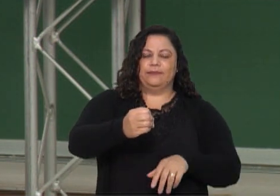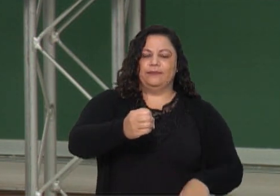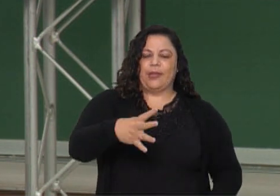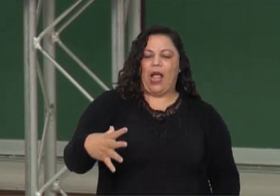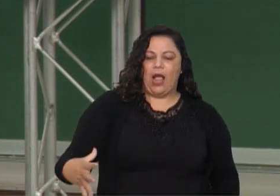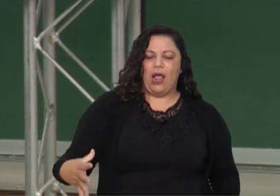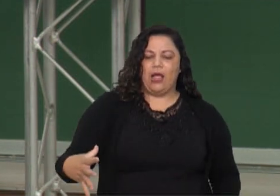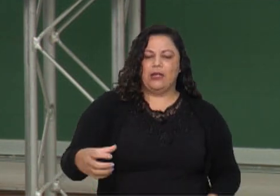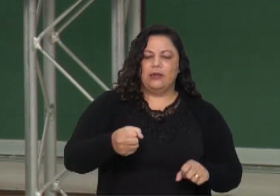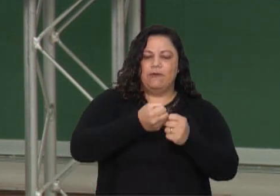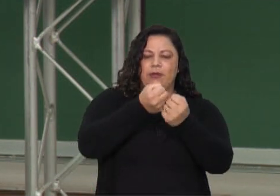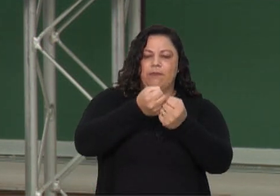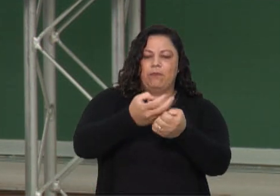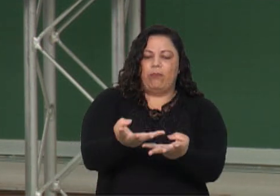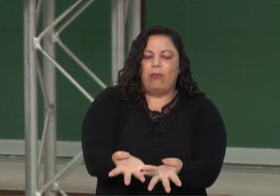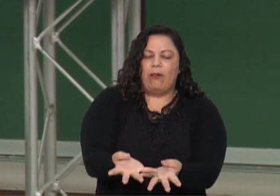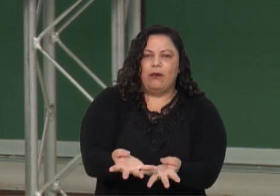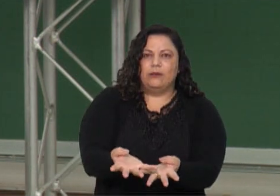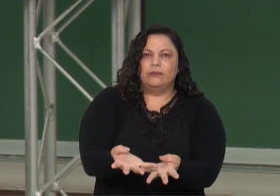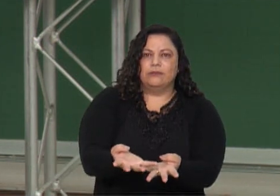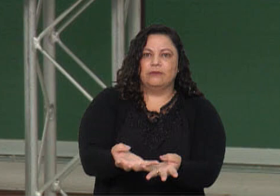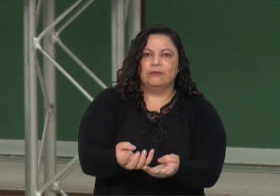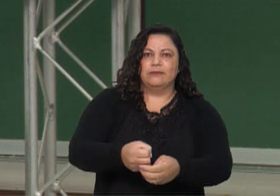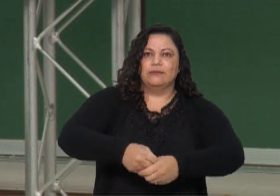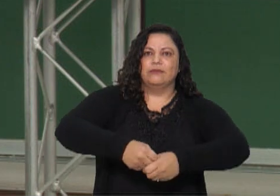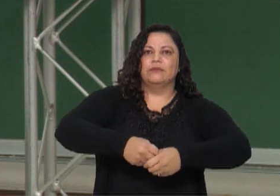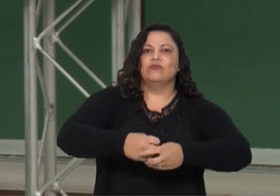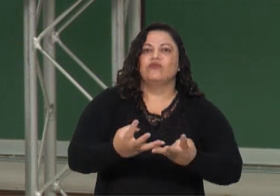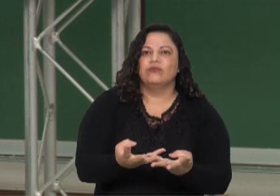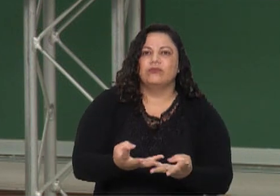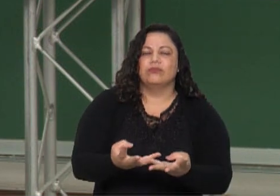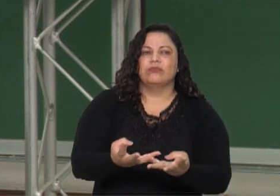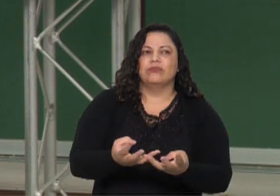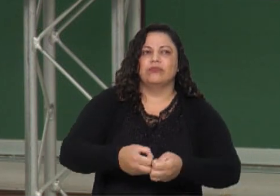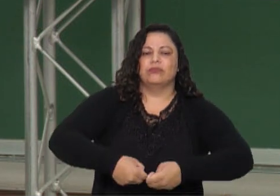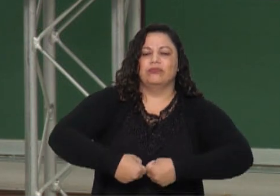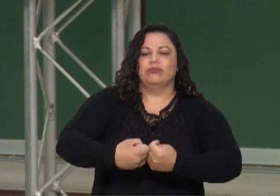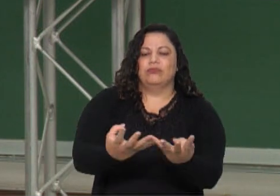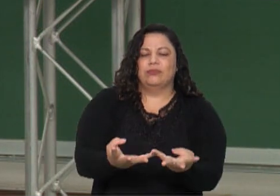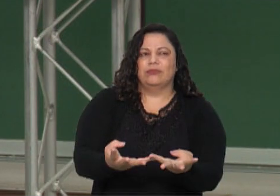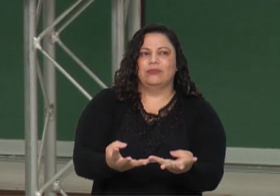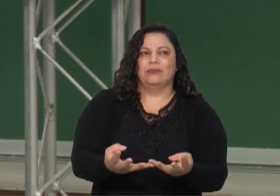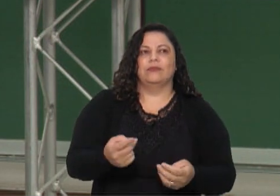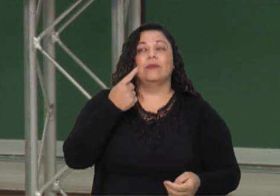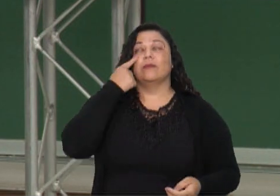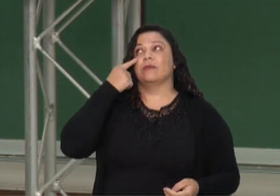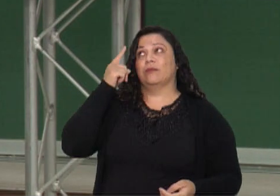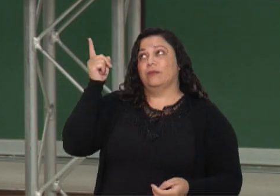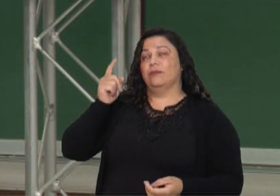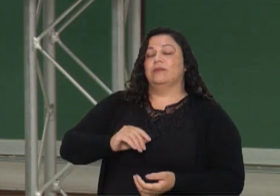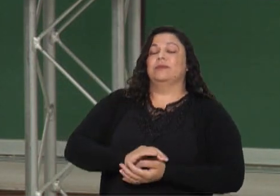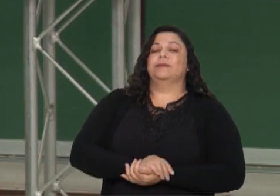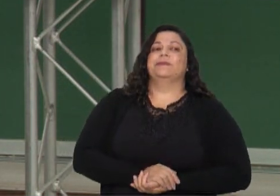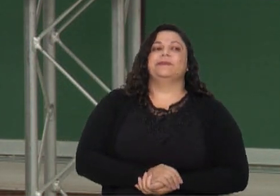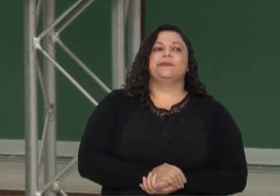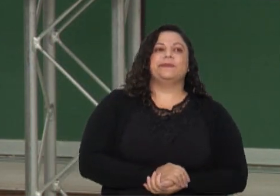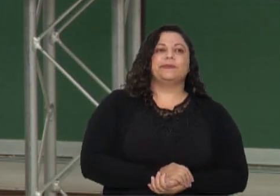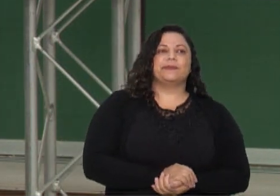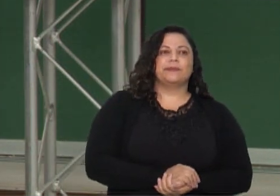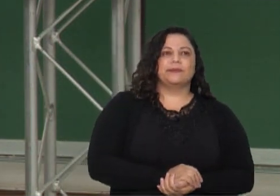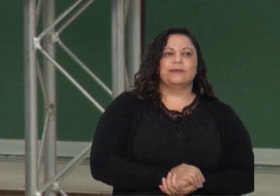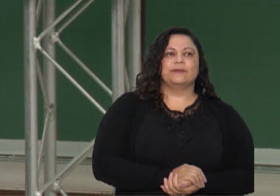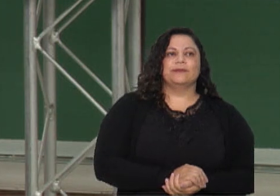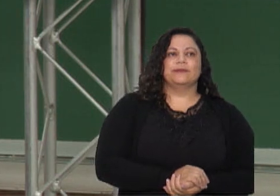vai soltar. Ele vai se espalhar, né? Lá na mesa. Quer ver? Olha só. Aqui, ó.